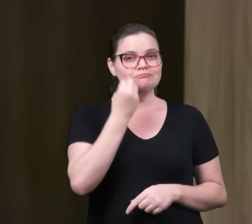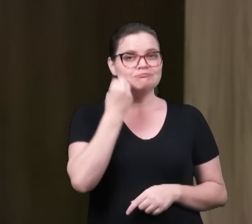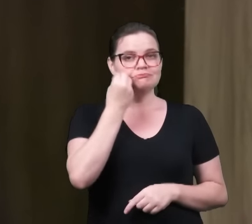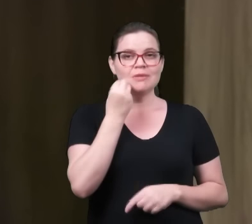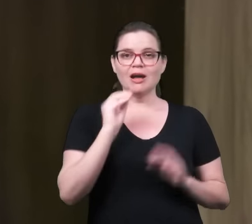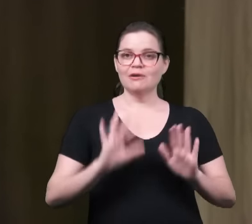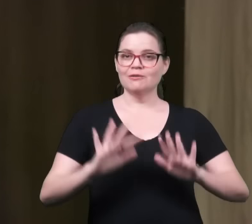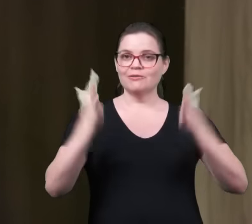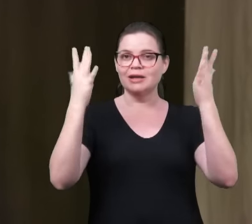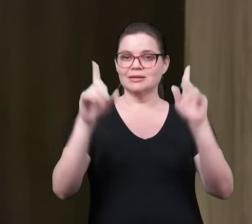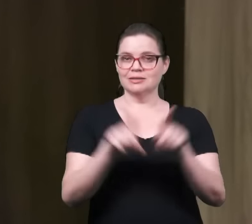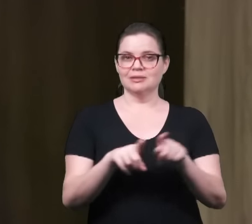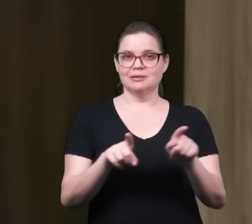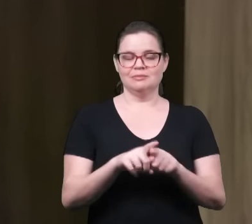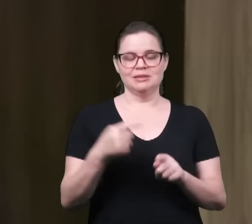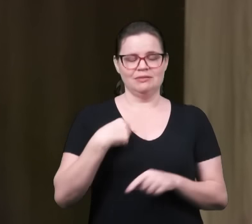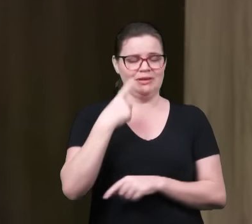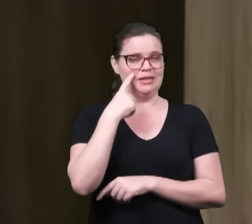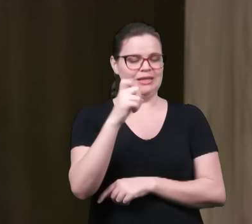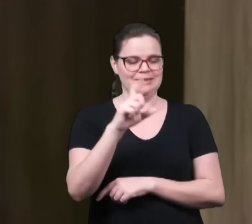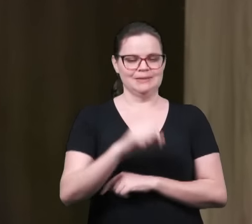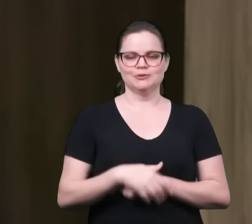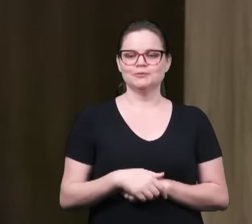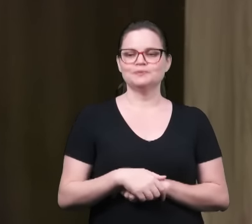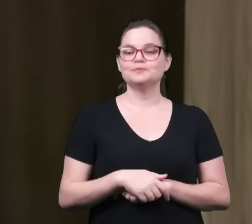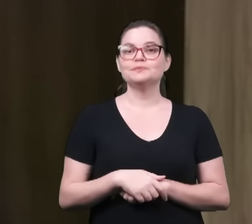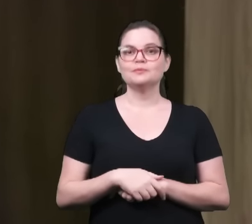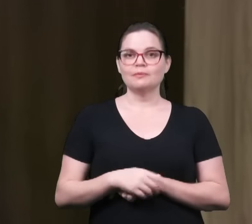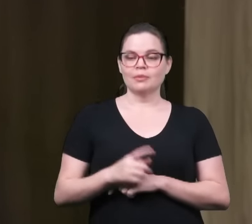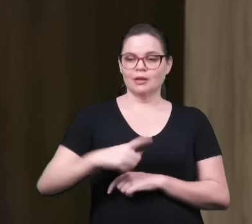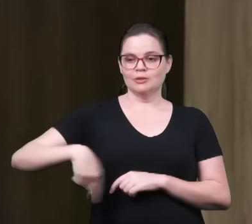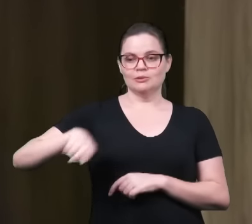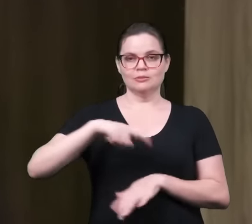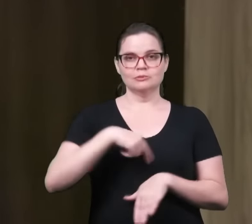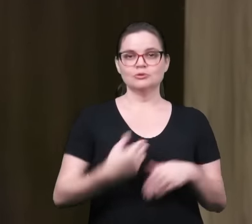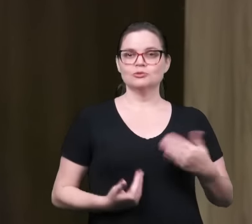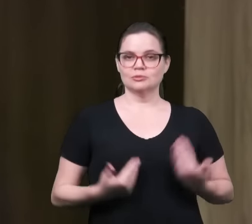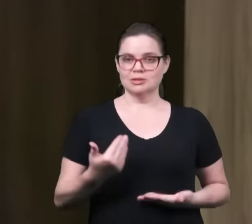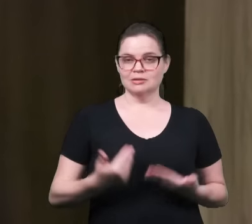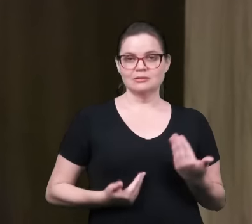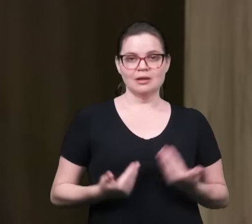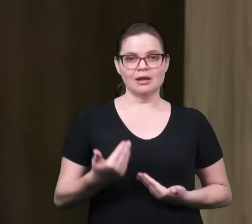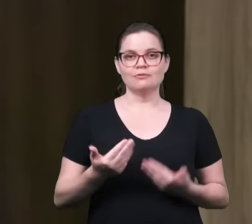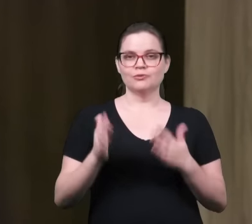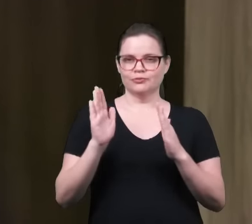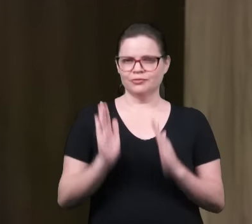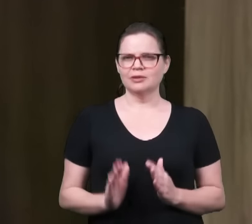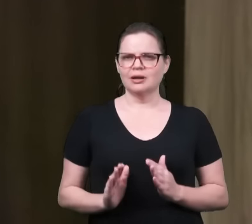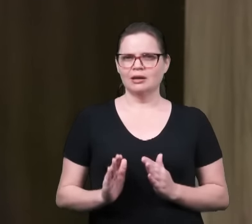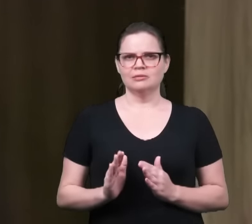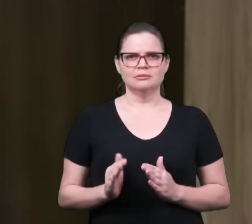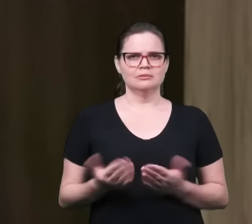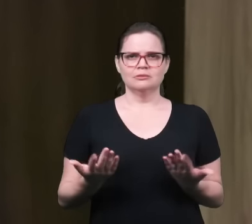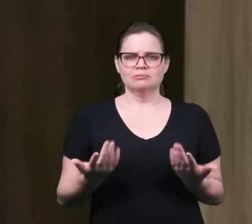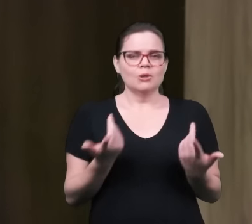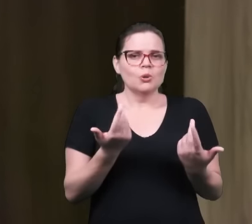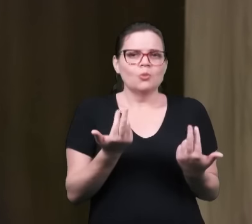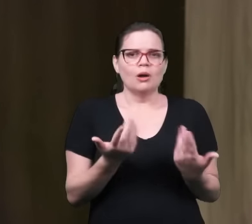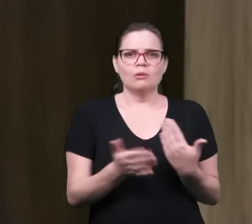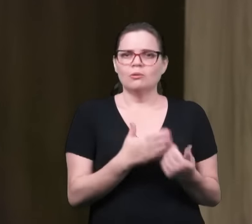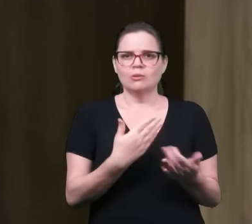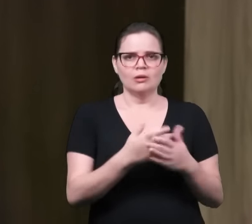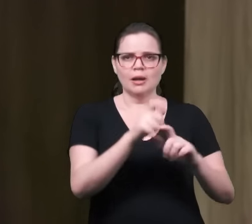crente, e isso é muito interessante, o crente em Jesus, da mesma forma, como qualquer pessoa, tem